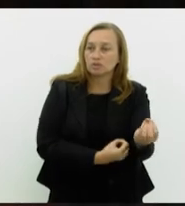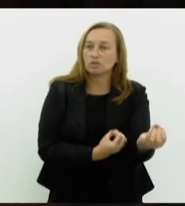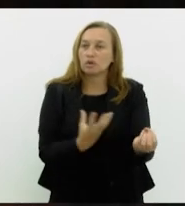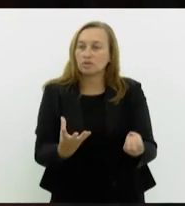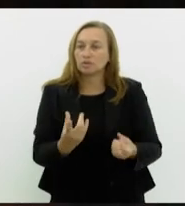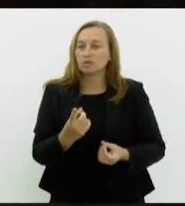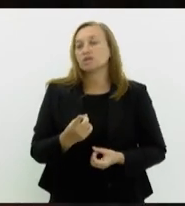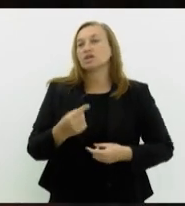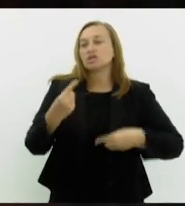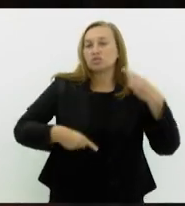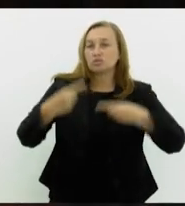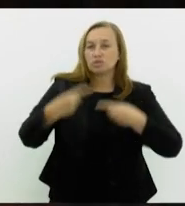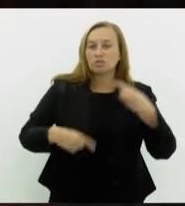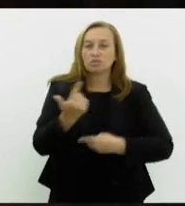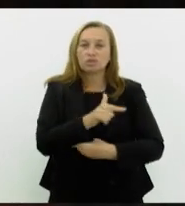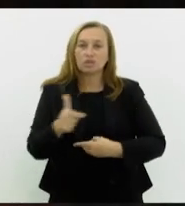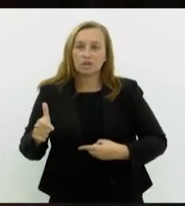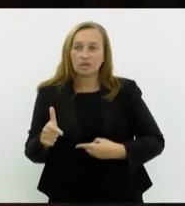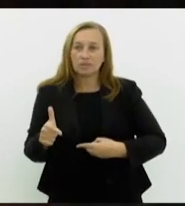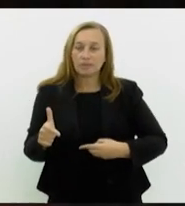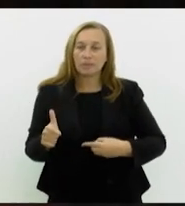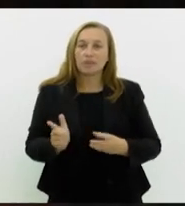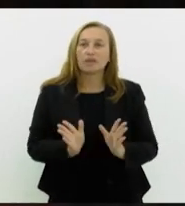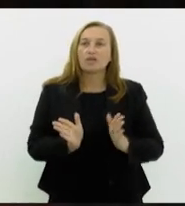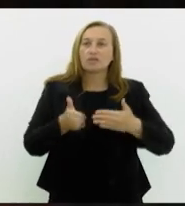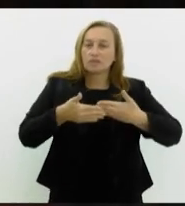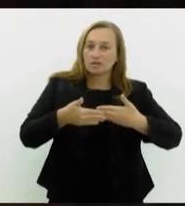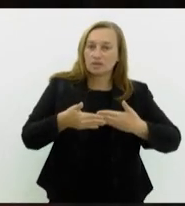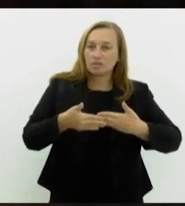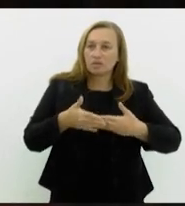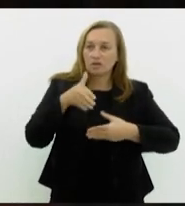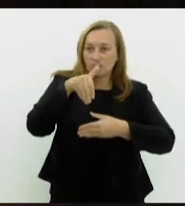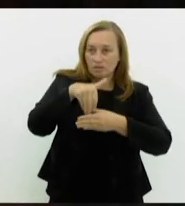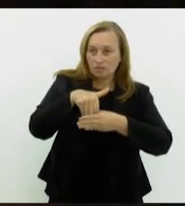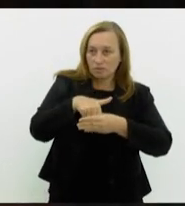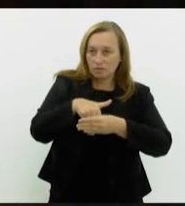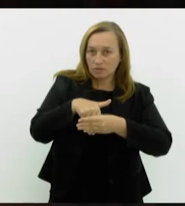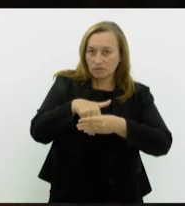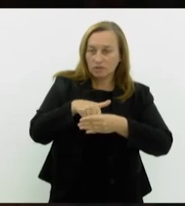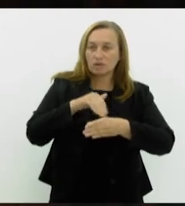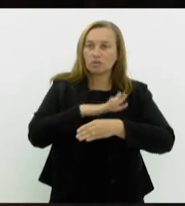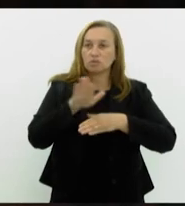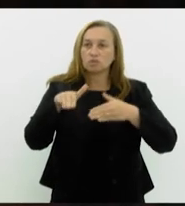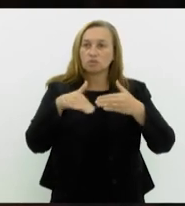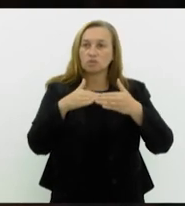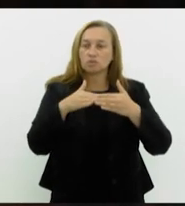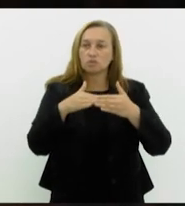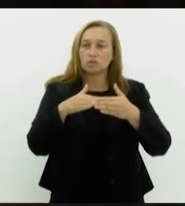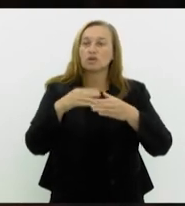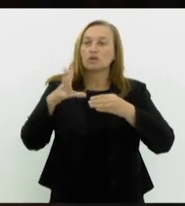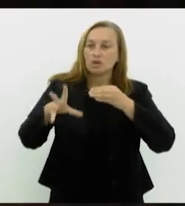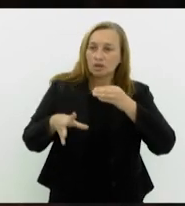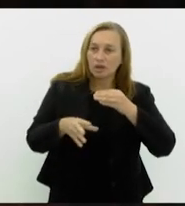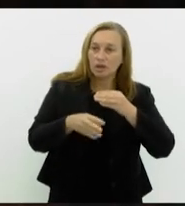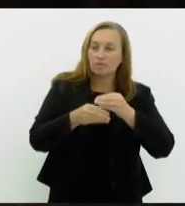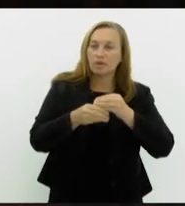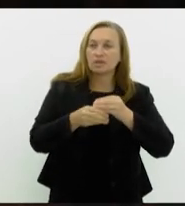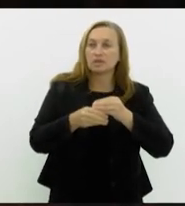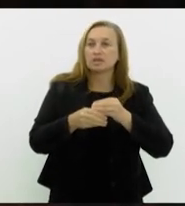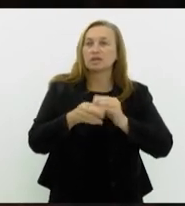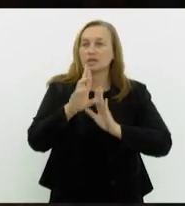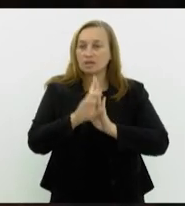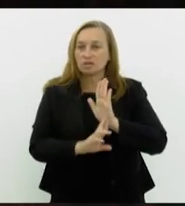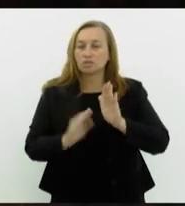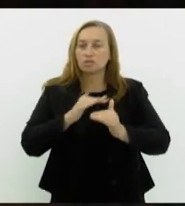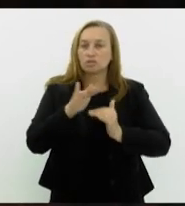não havendo quem queira discutir, encerrada a discussão. Em votação, a emenda de redação.